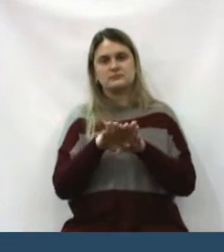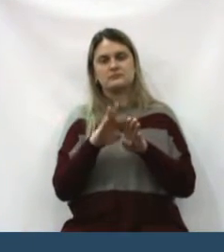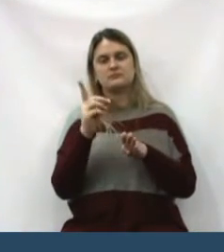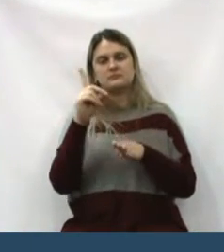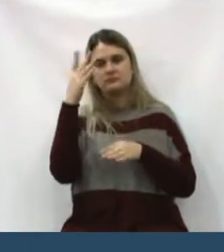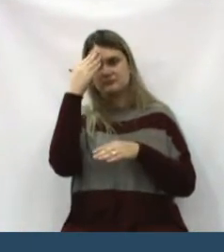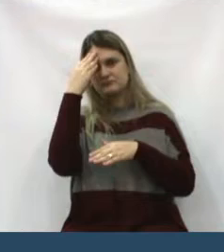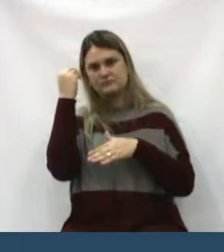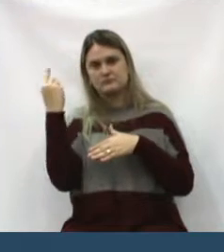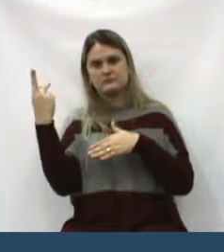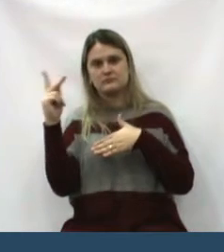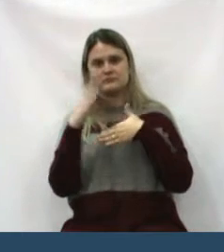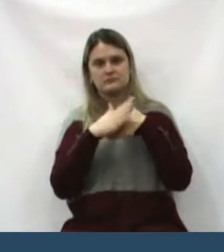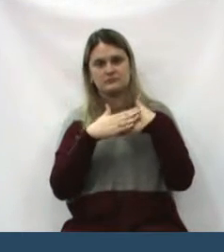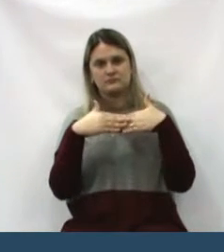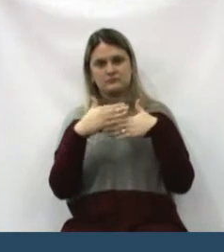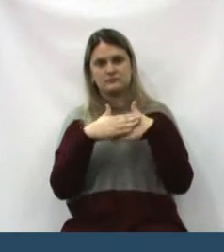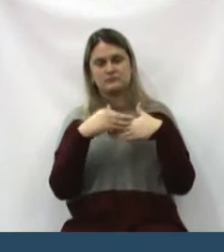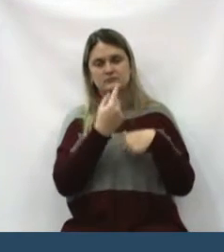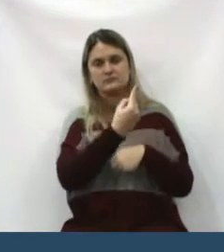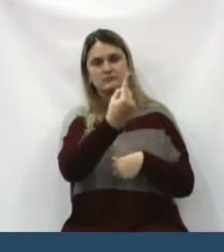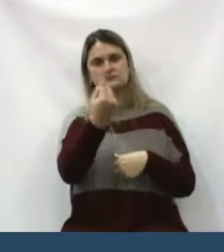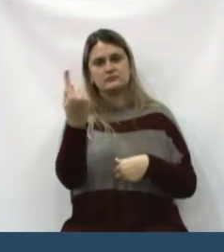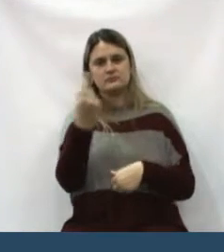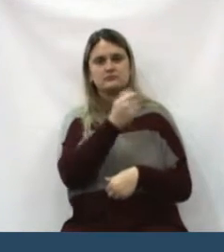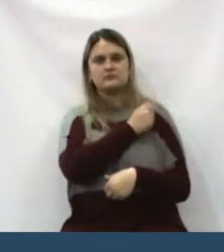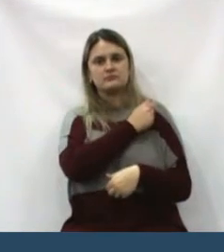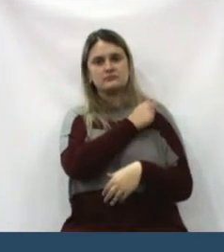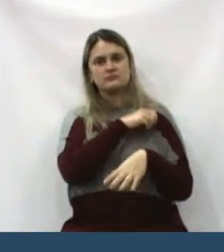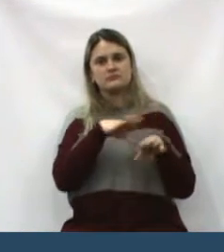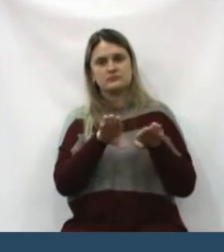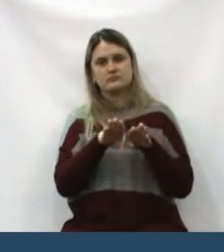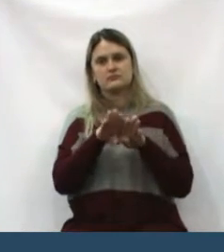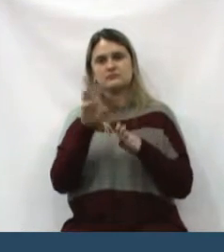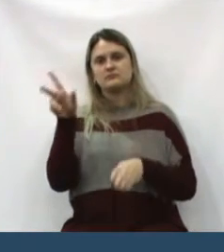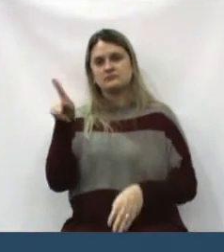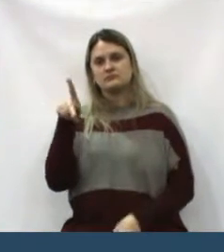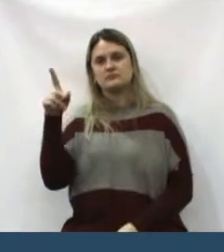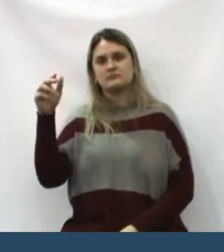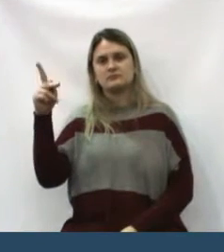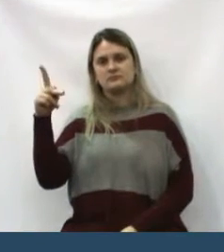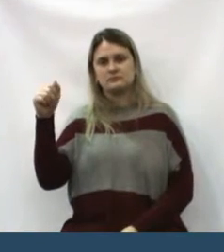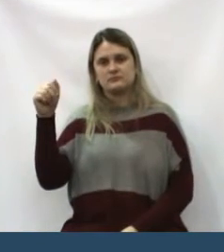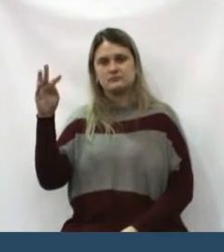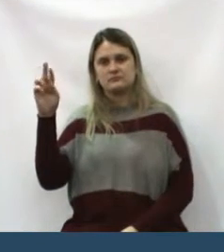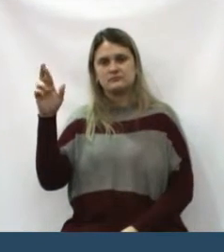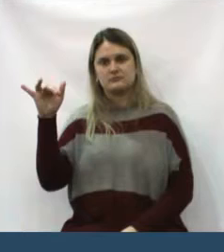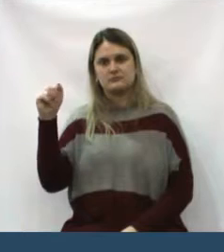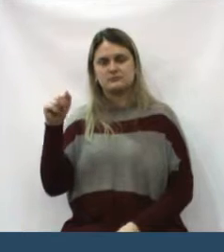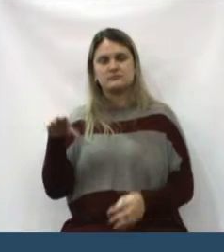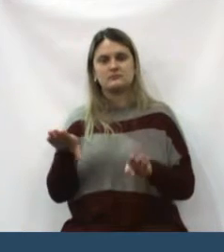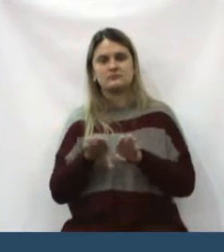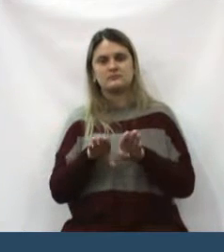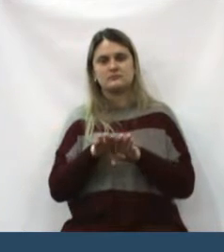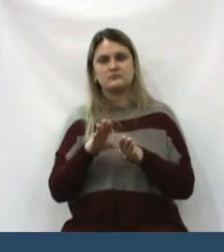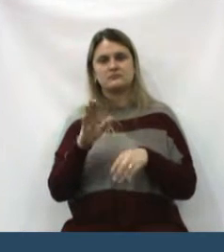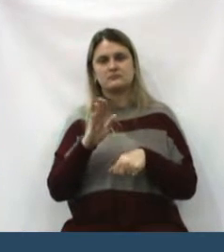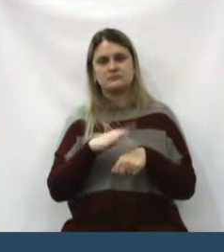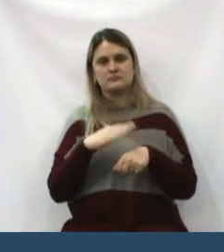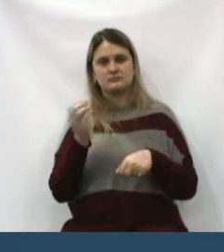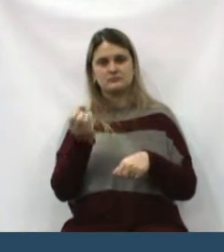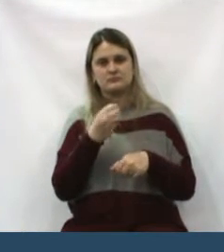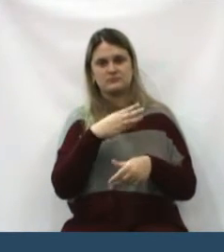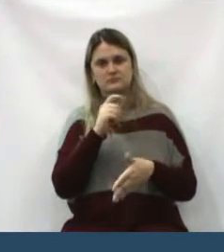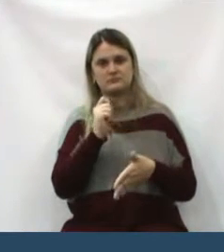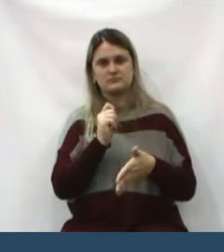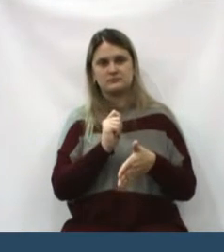certeza do carinho que teve com cada um deles também. A professora Patrícia, que também é a mais